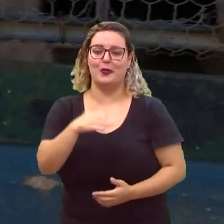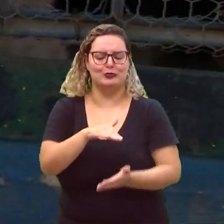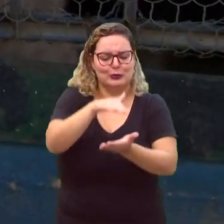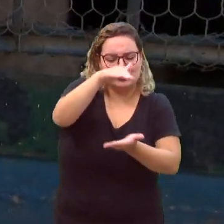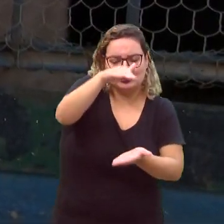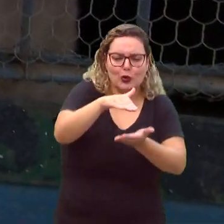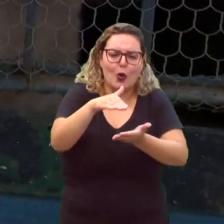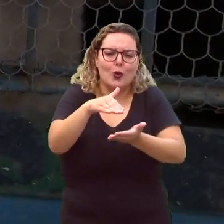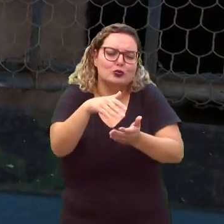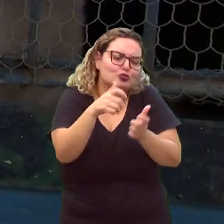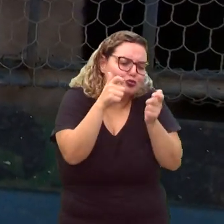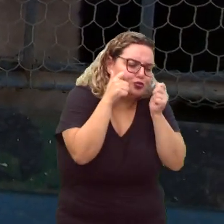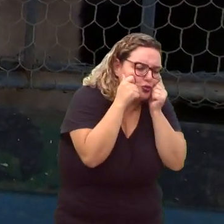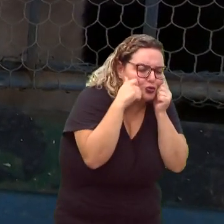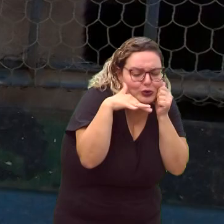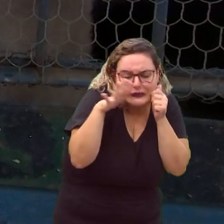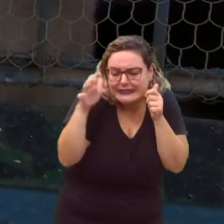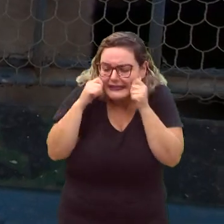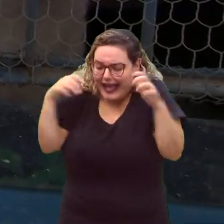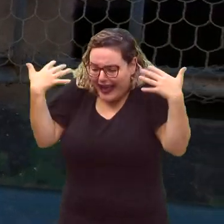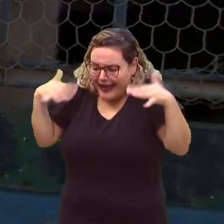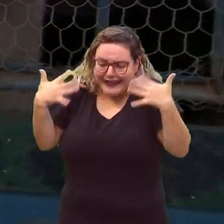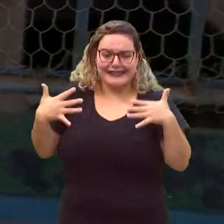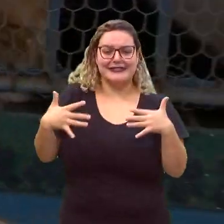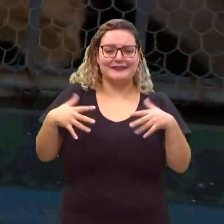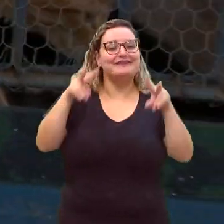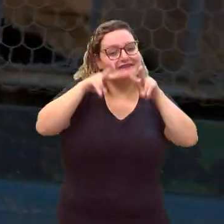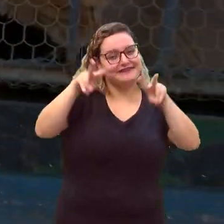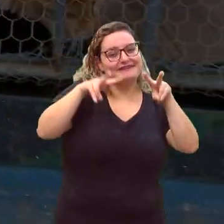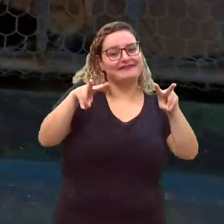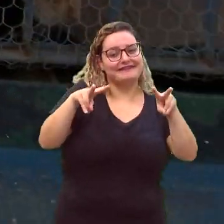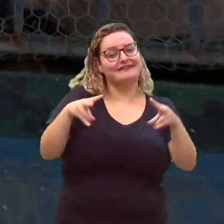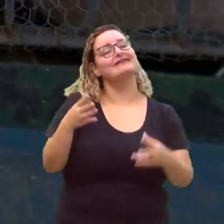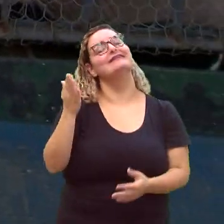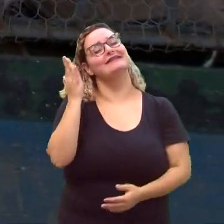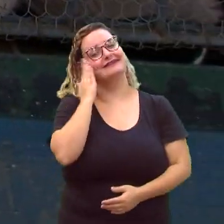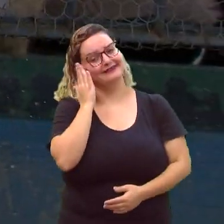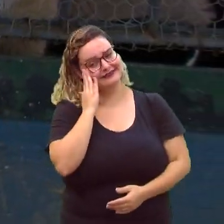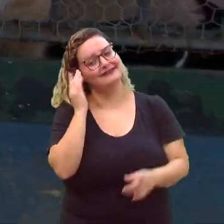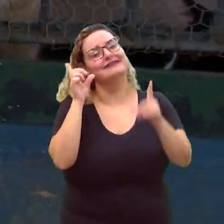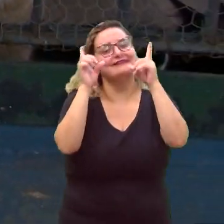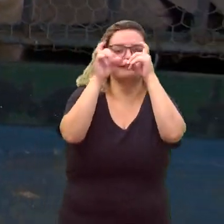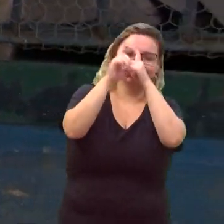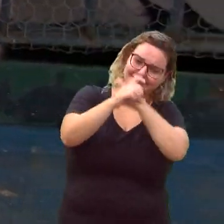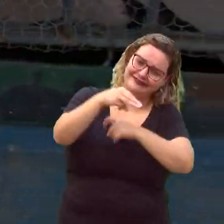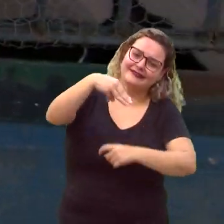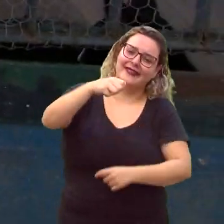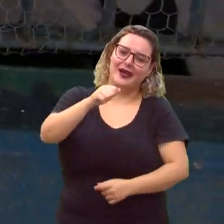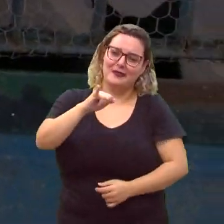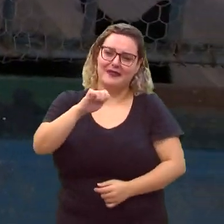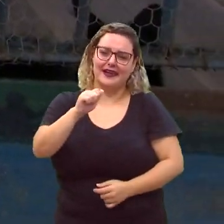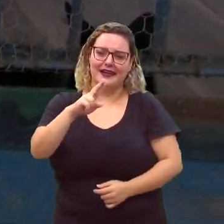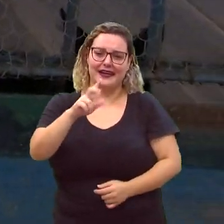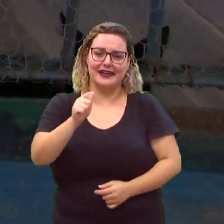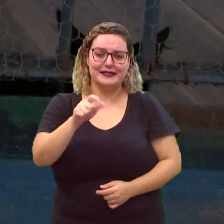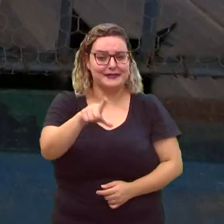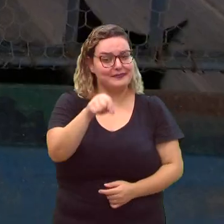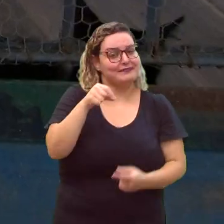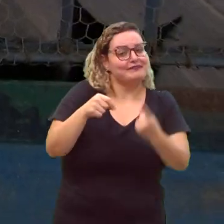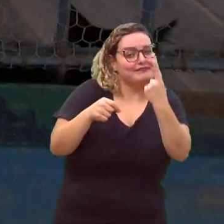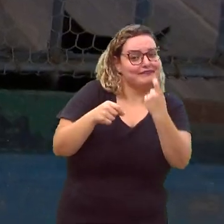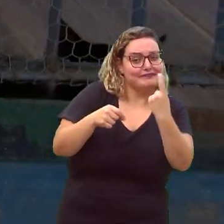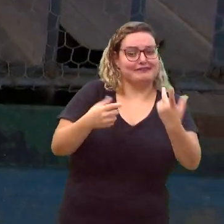tamanhos, um mais fofo que o outro. Olhando assim, dá até para entender a dificuldade da Mayara em